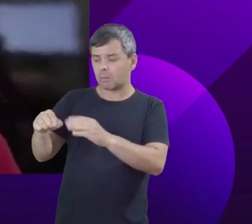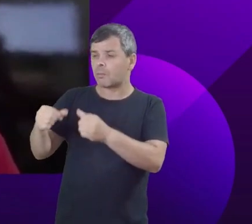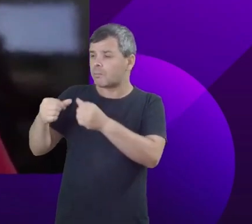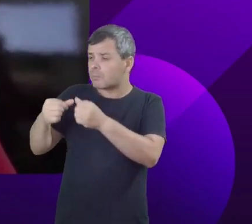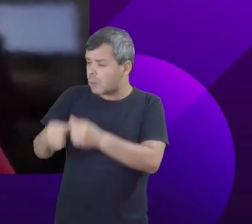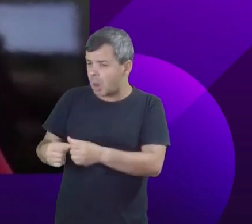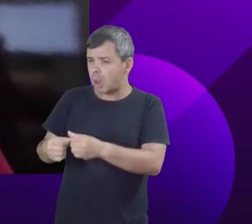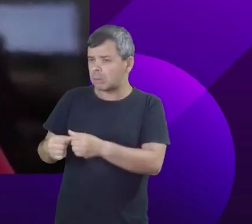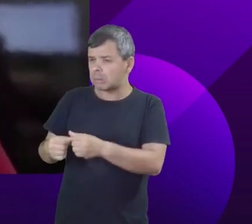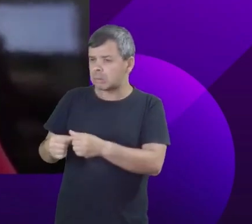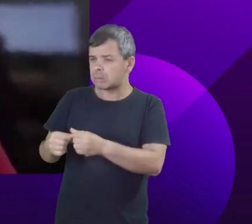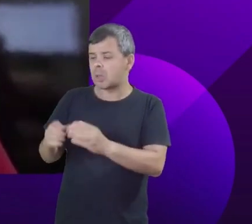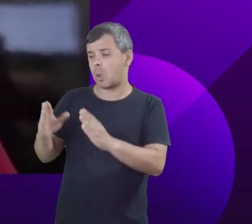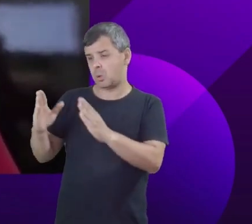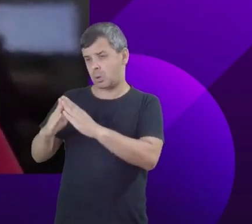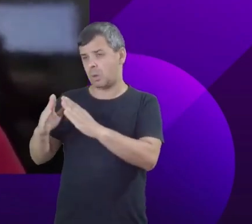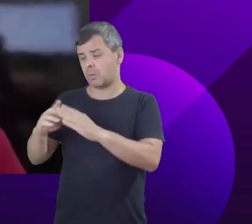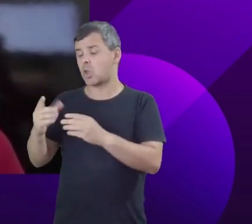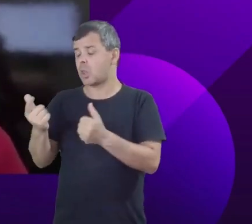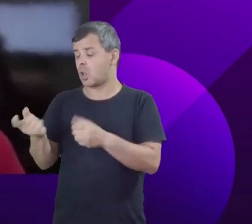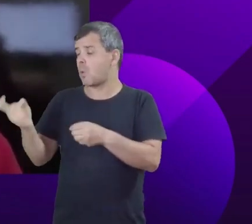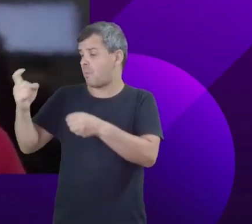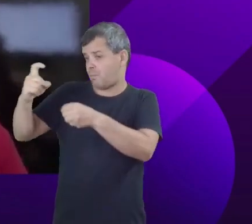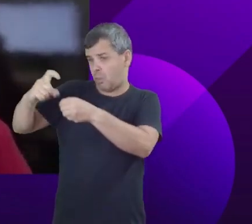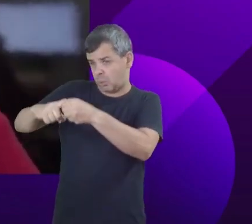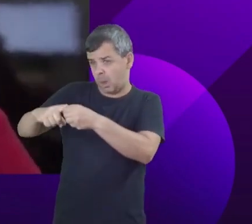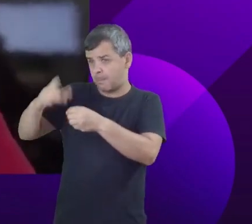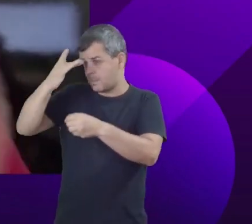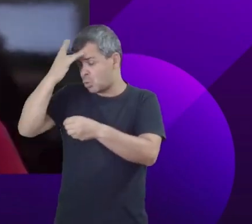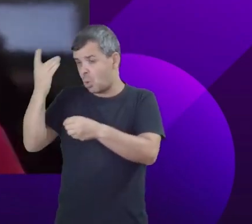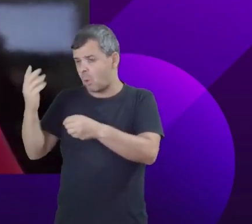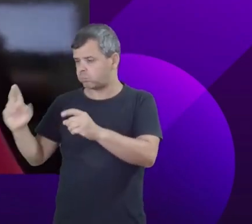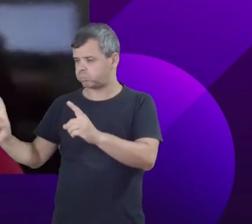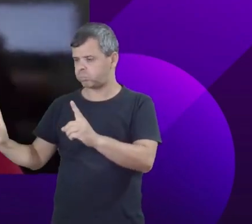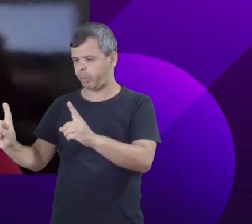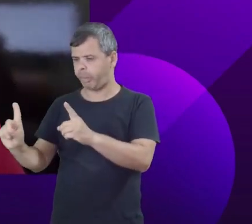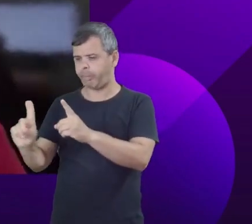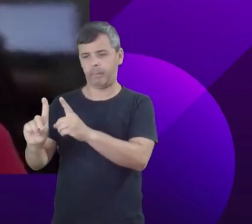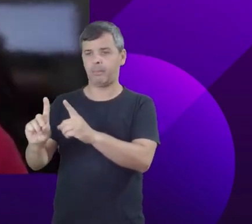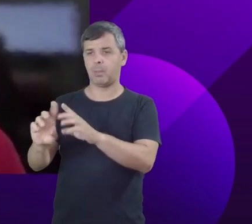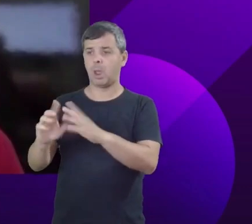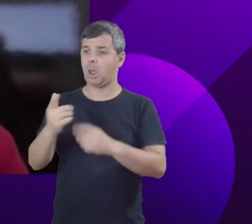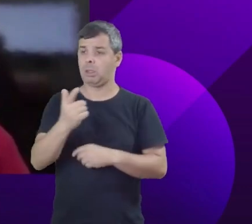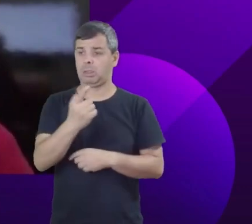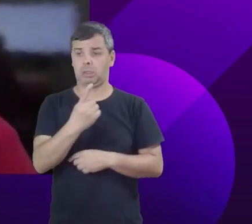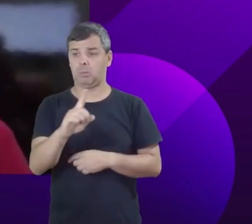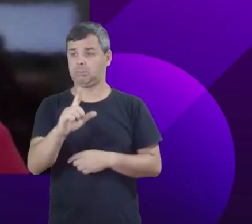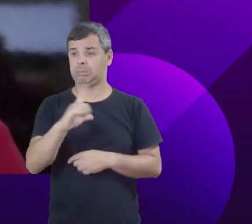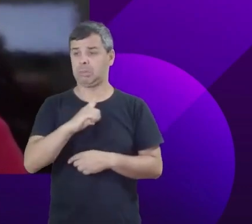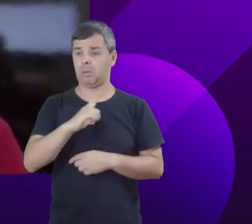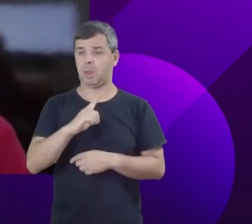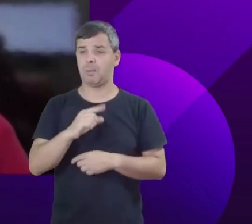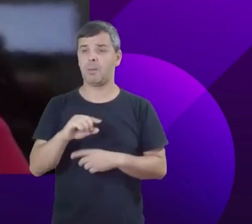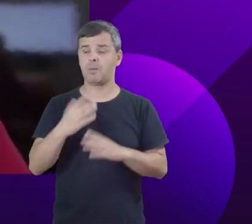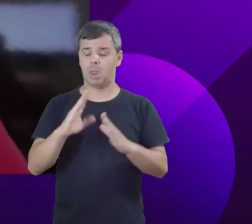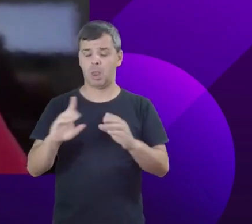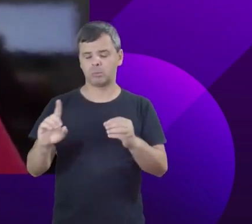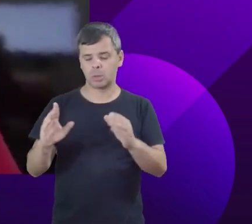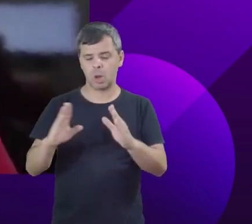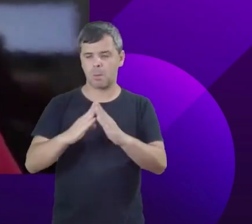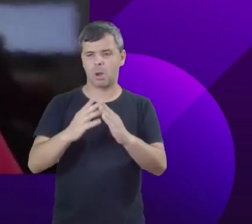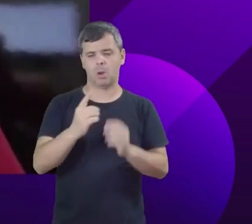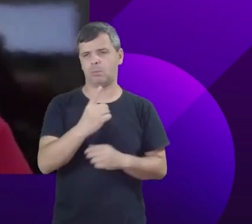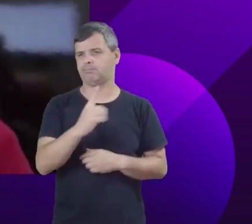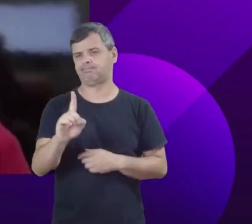ficaram, né, se são residências que têm como retornar, ou se são residências que não têm mais condição de